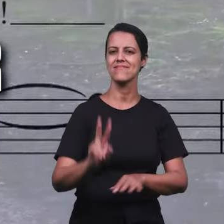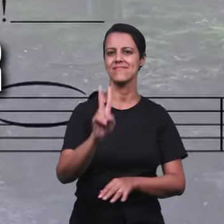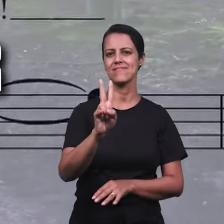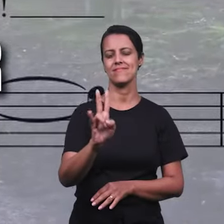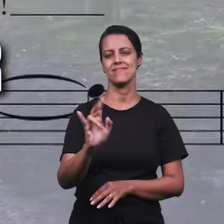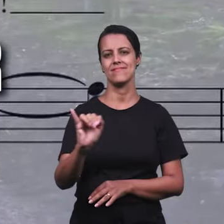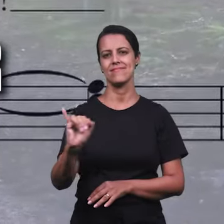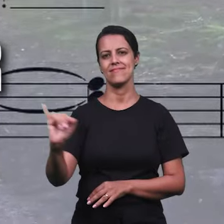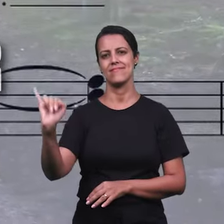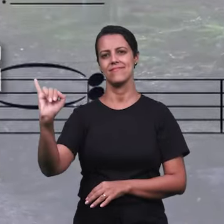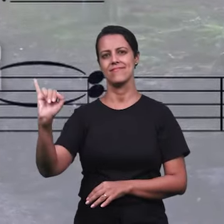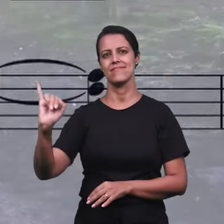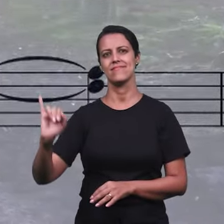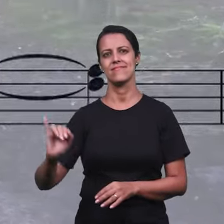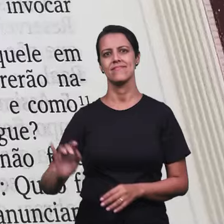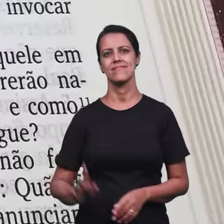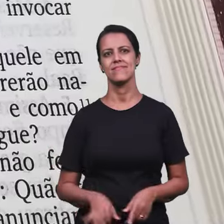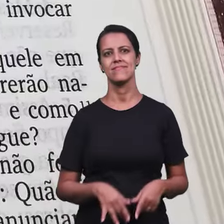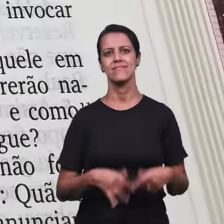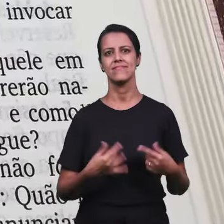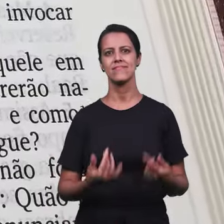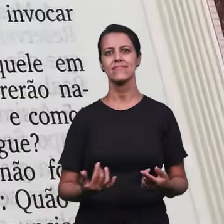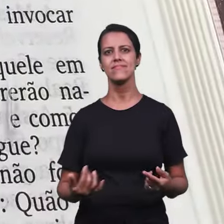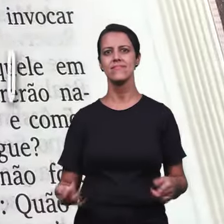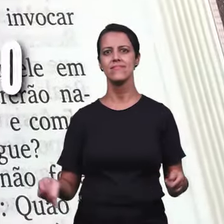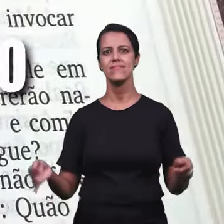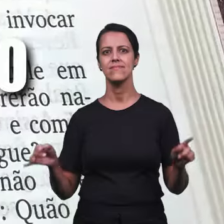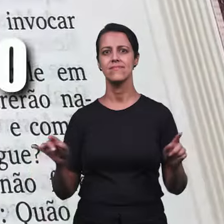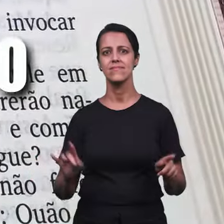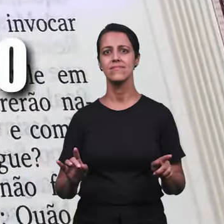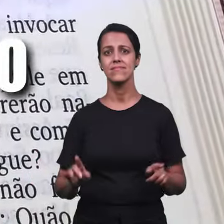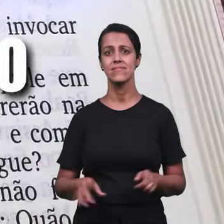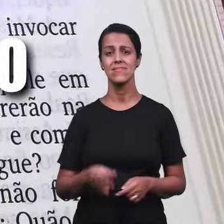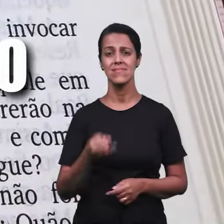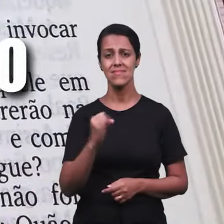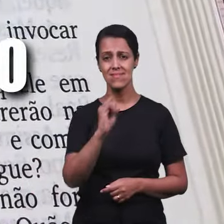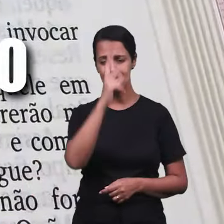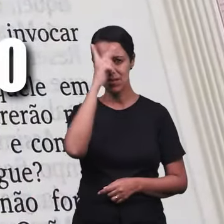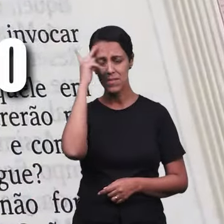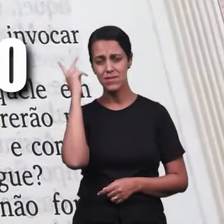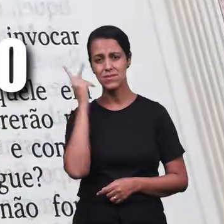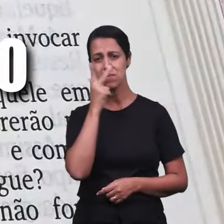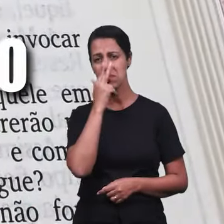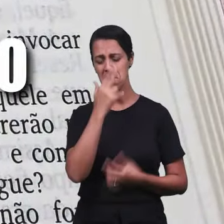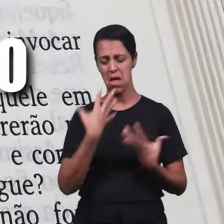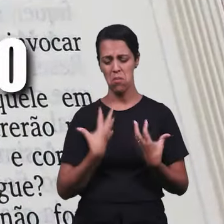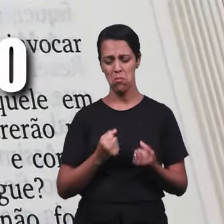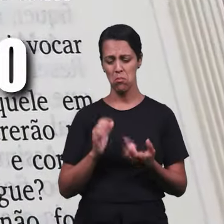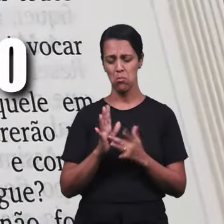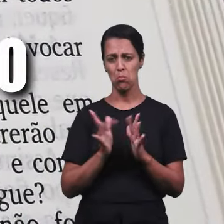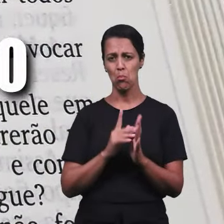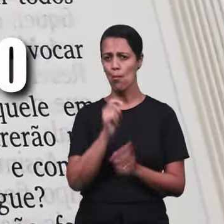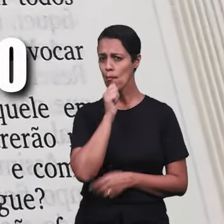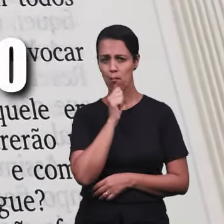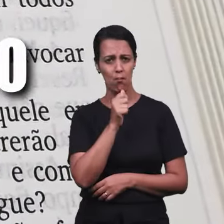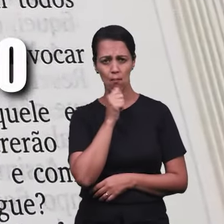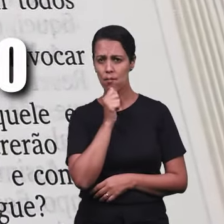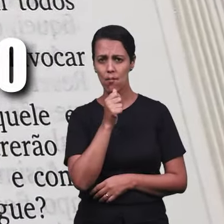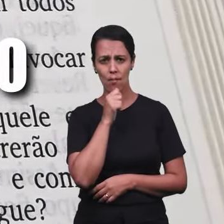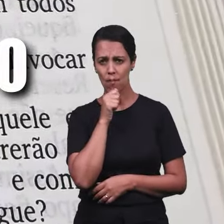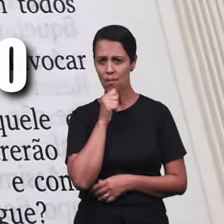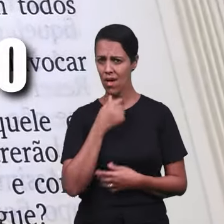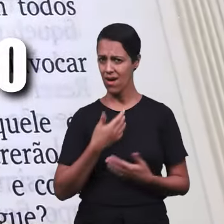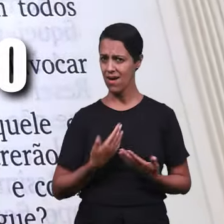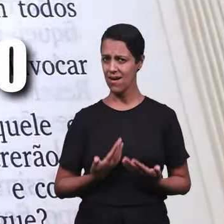vai passar ainda alguém demorando para